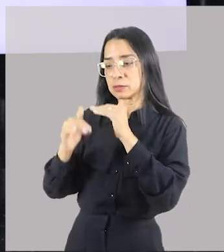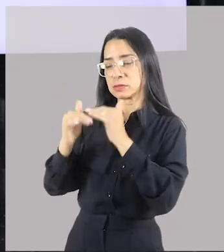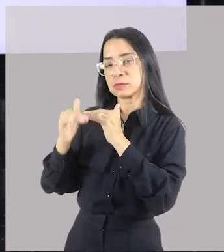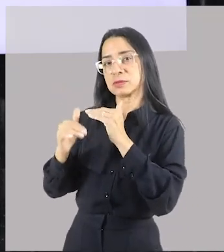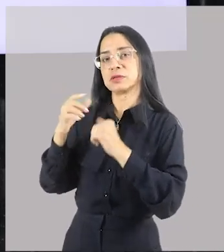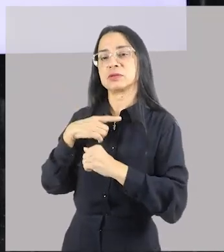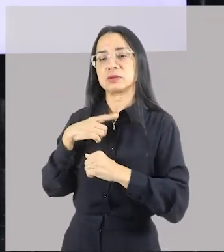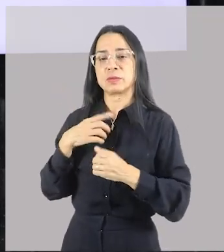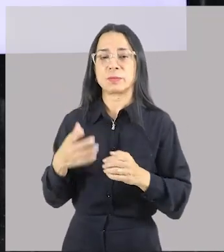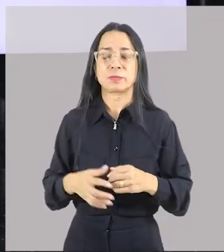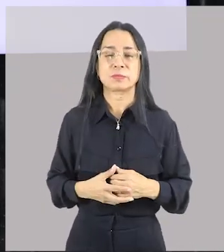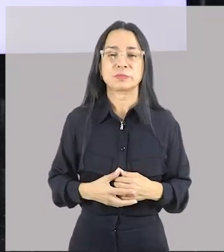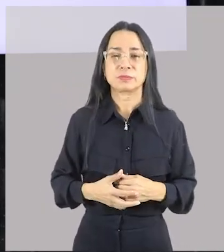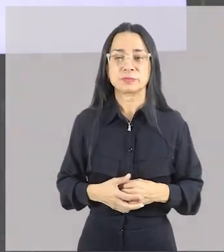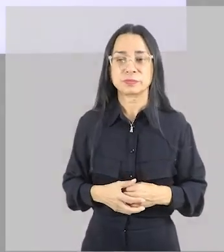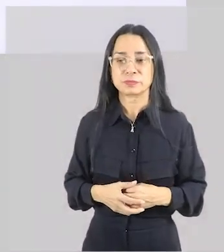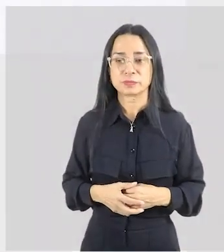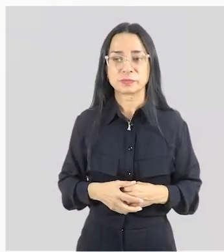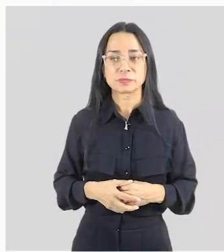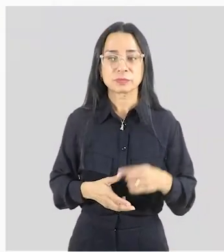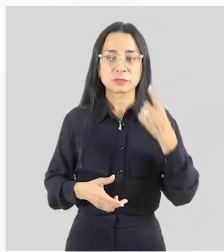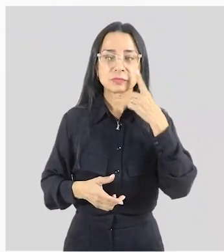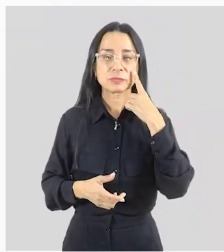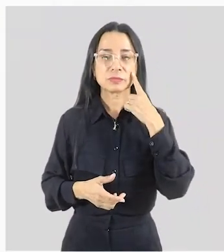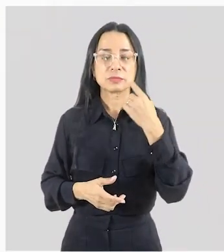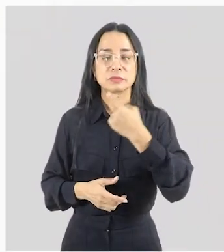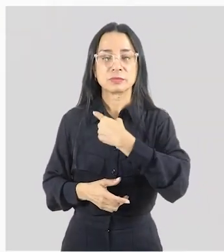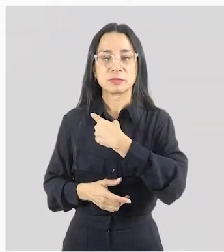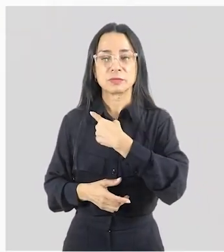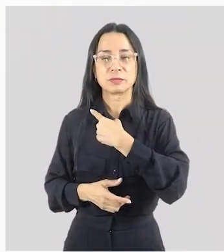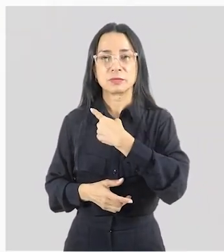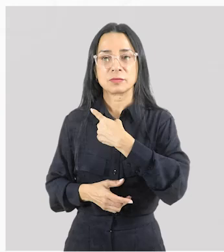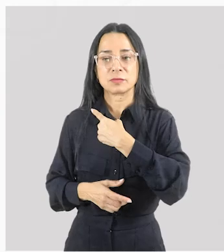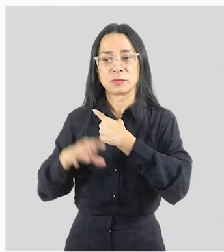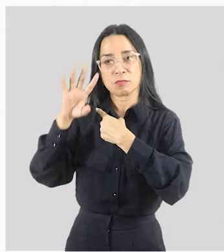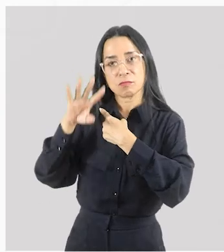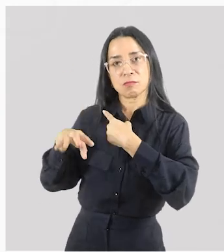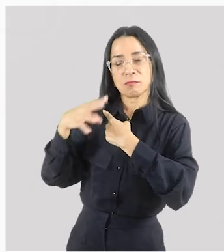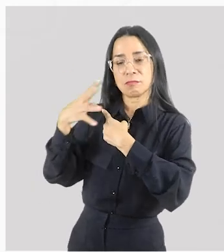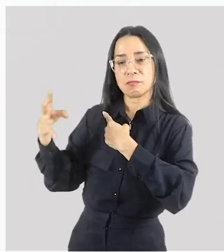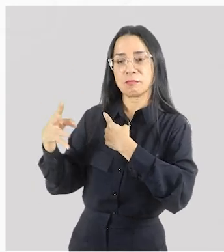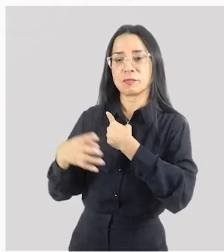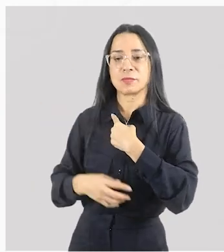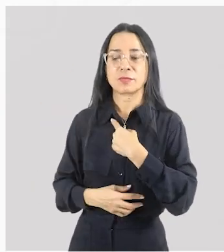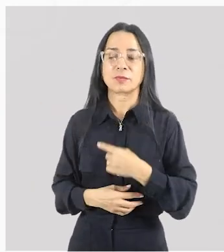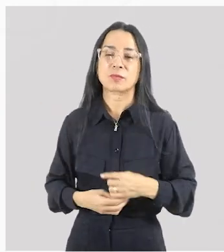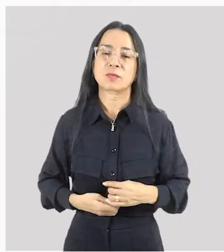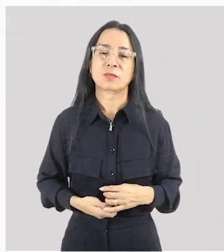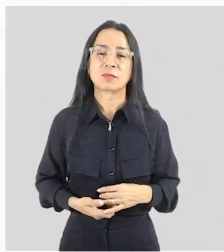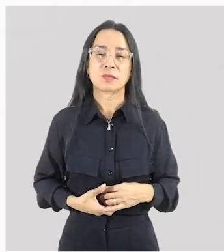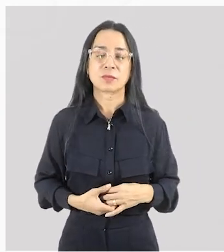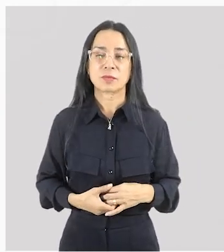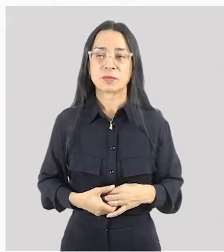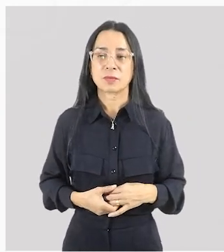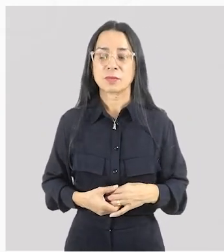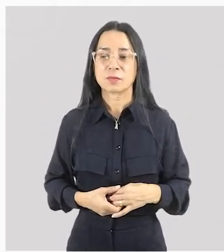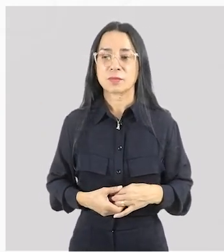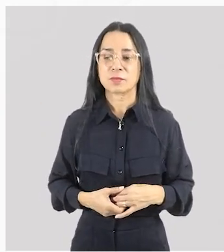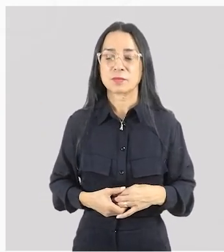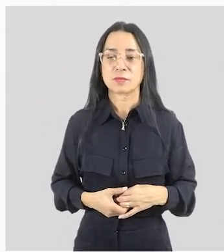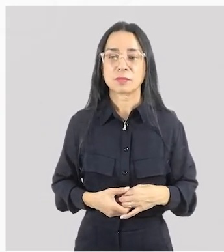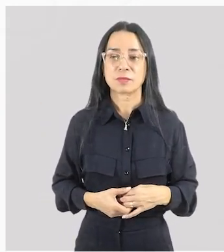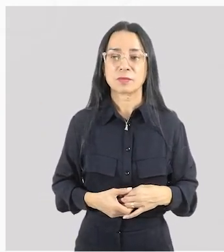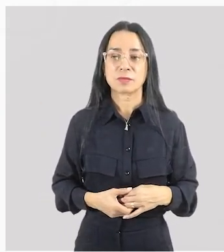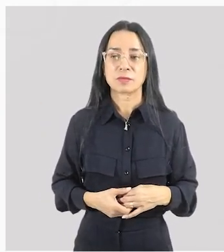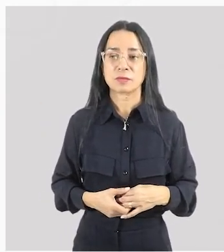aqui a situação da tabela. O coeficiente de Gini, questão da UFTM. É uma